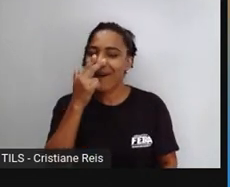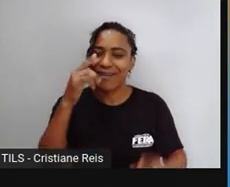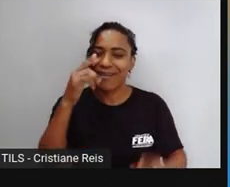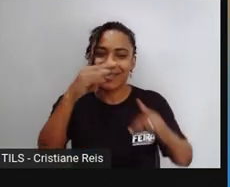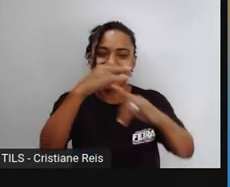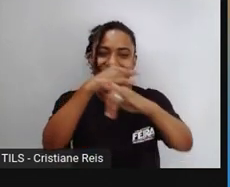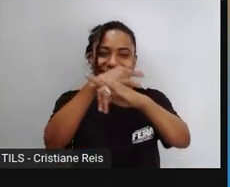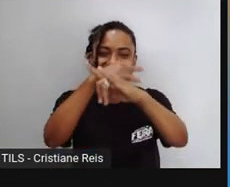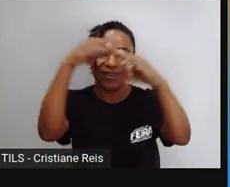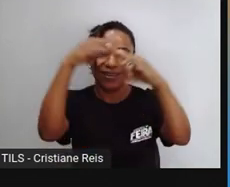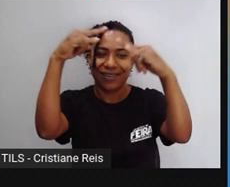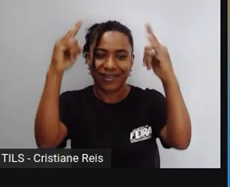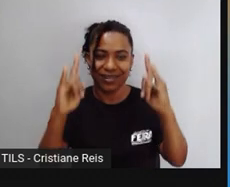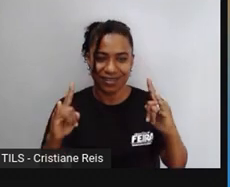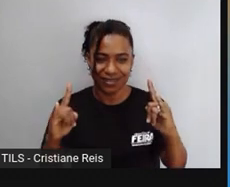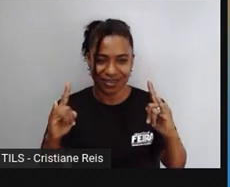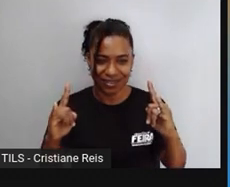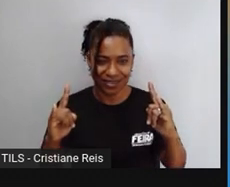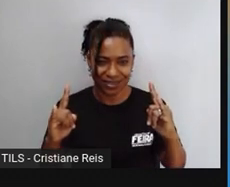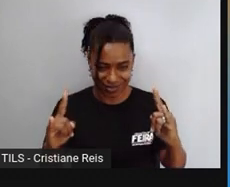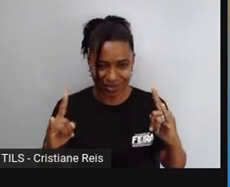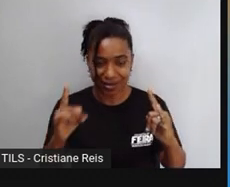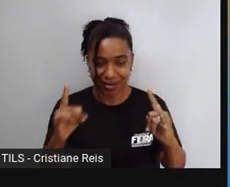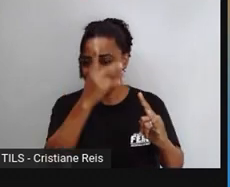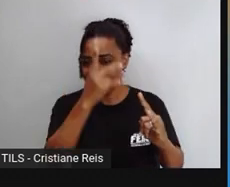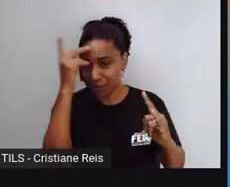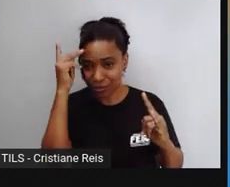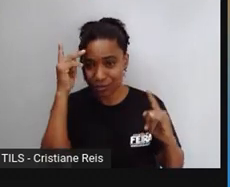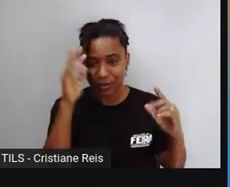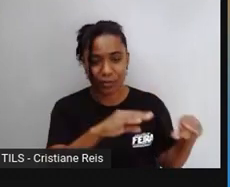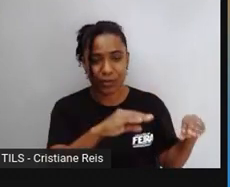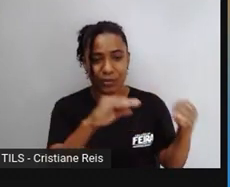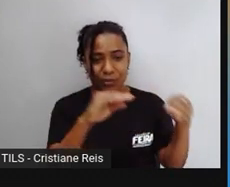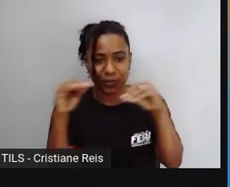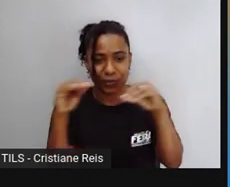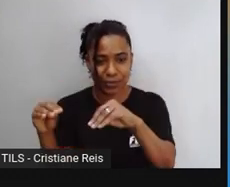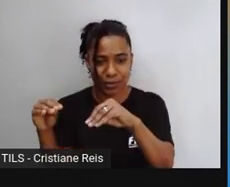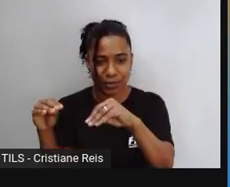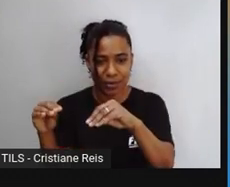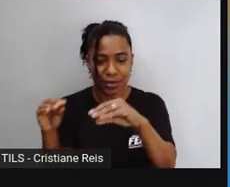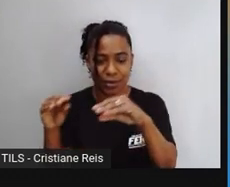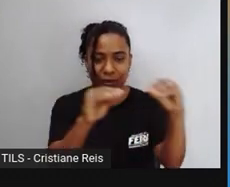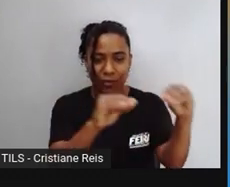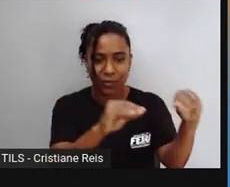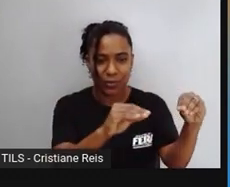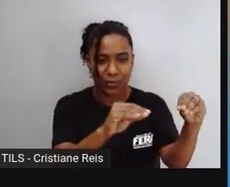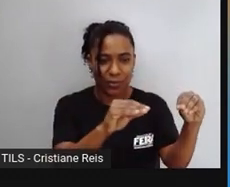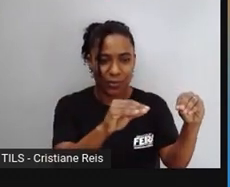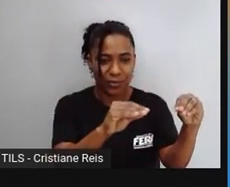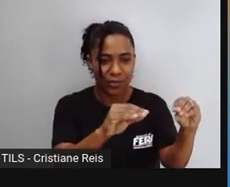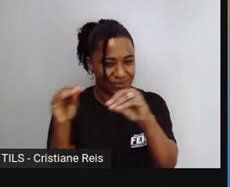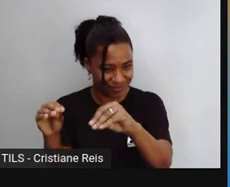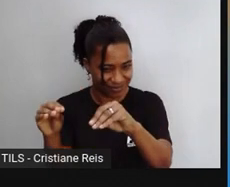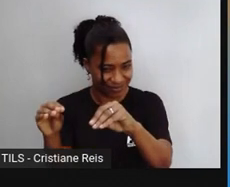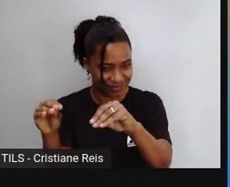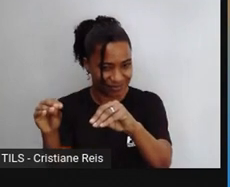são casas para grupos nômades. E o que são grupos nômades? São aquelas pessoas que